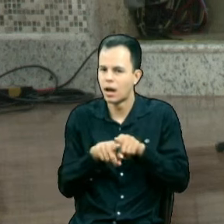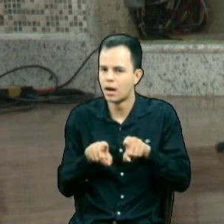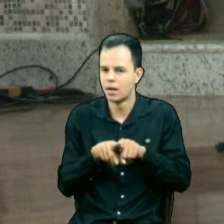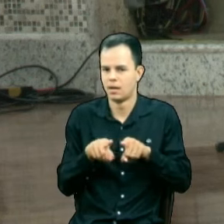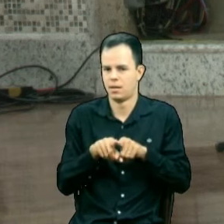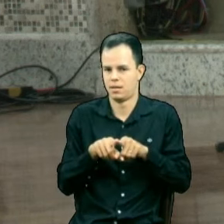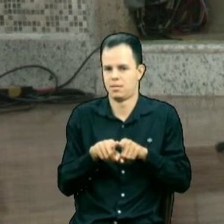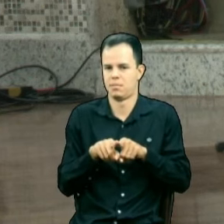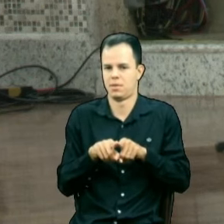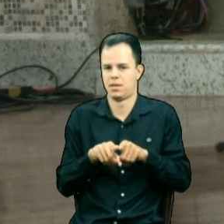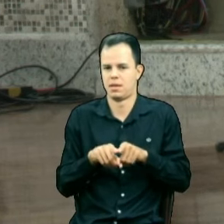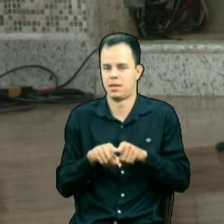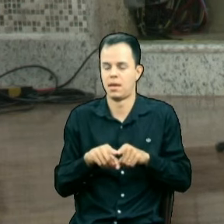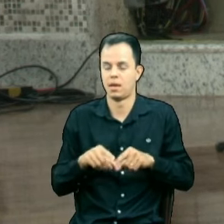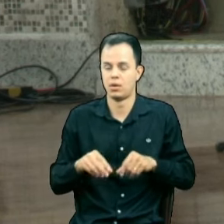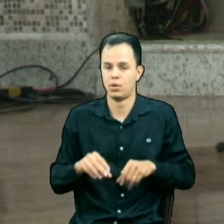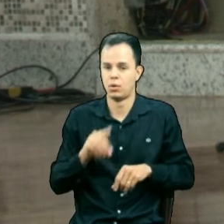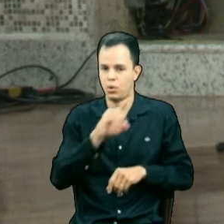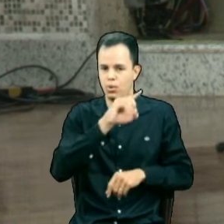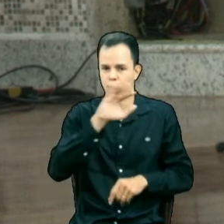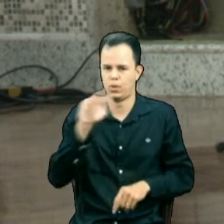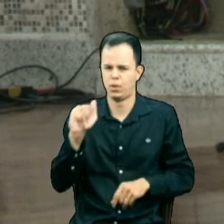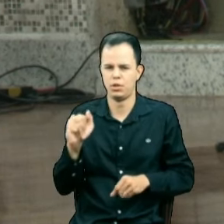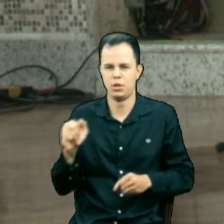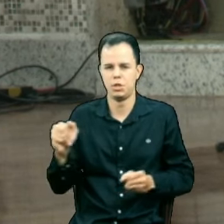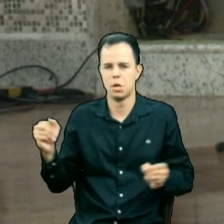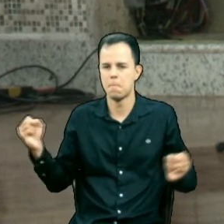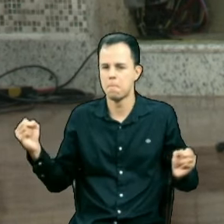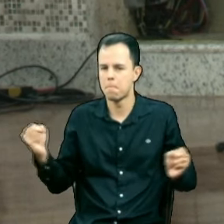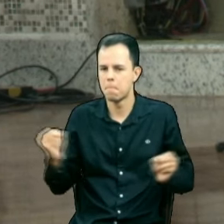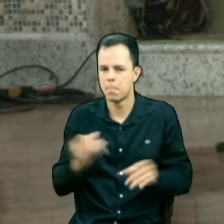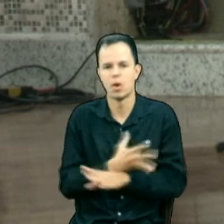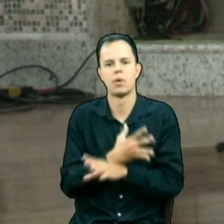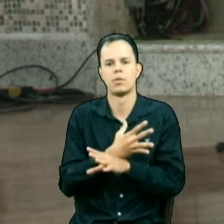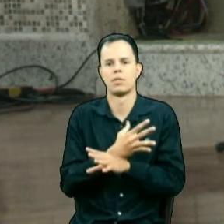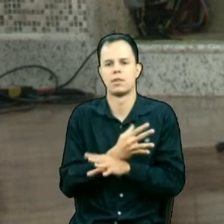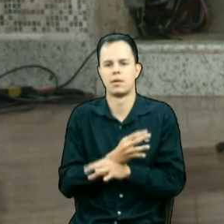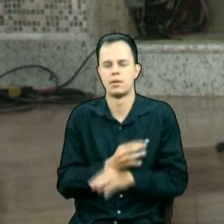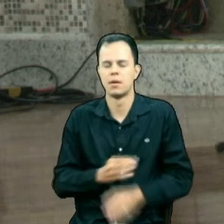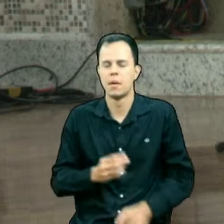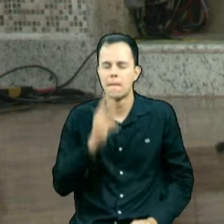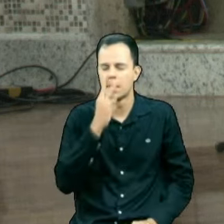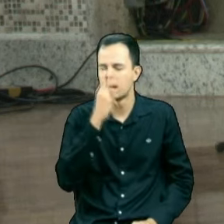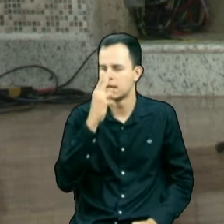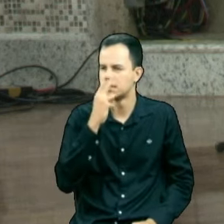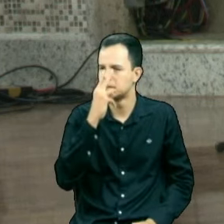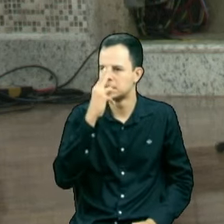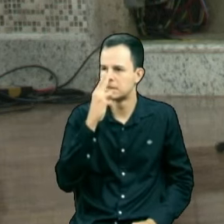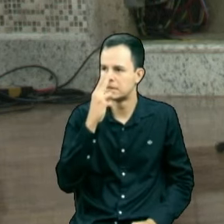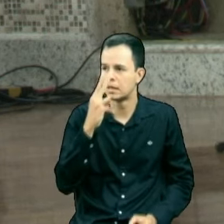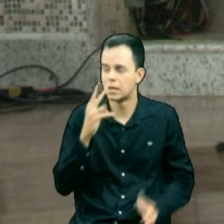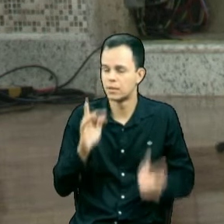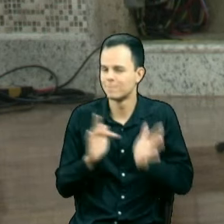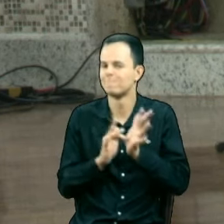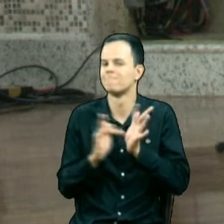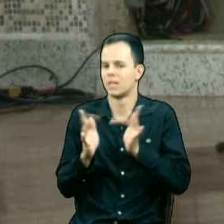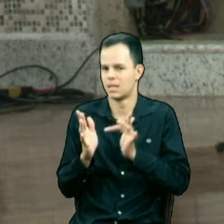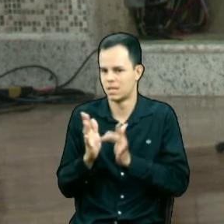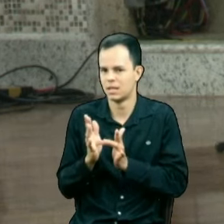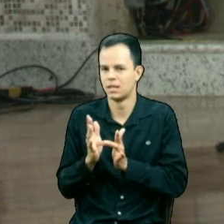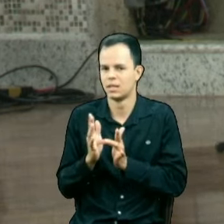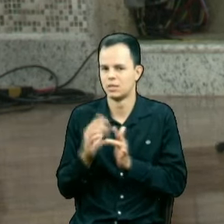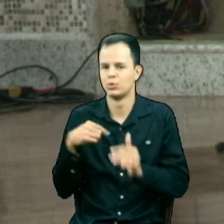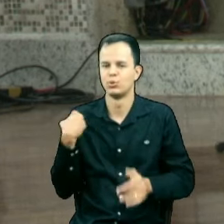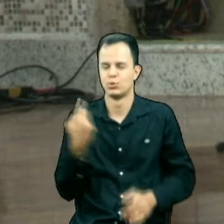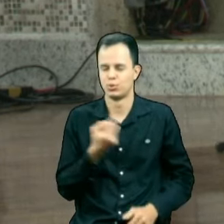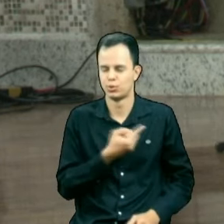do varão perfeito que é Jesus quando a igreja vai parecendo muito com Cristo Vá a forma de Jesus o